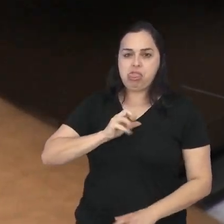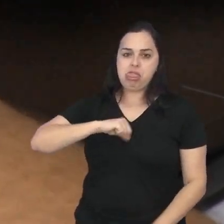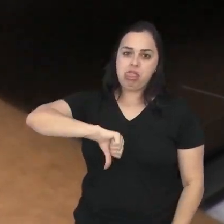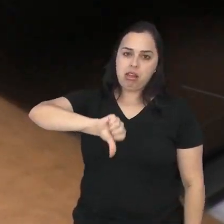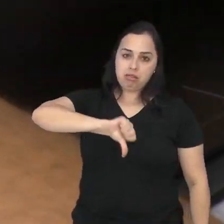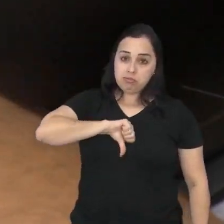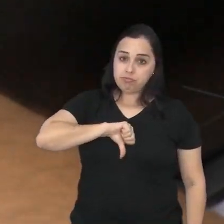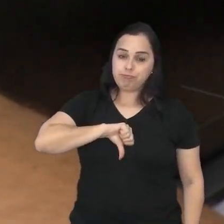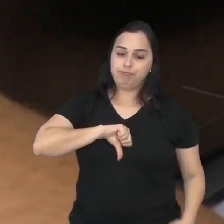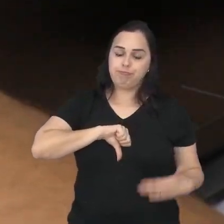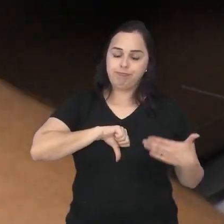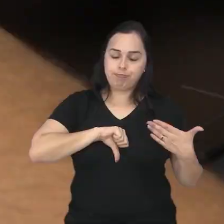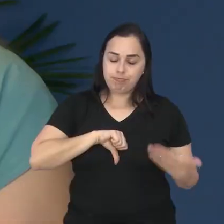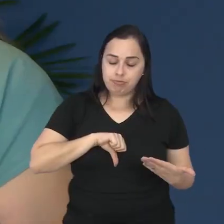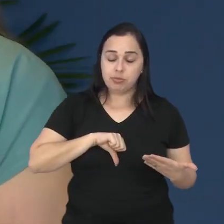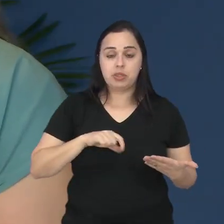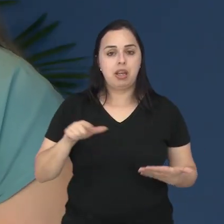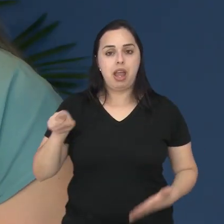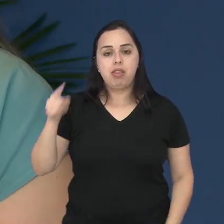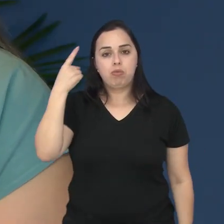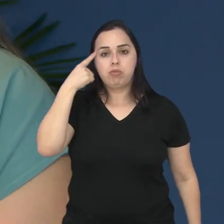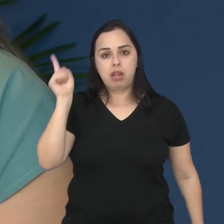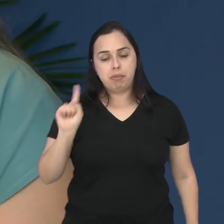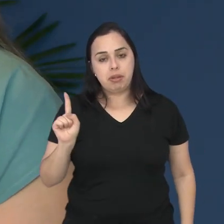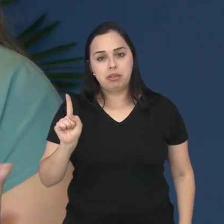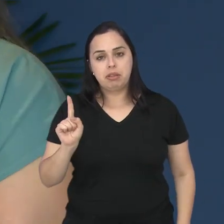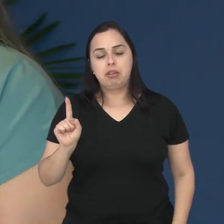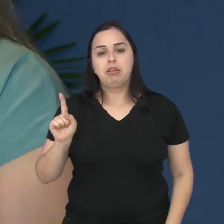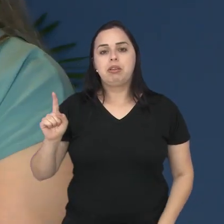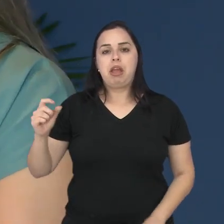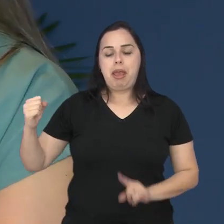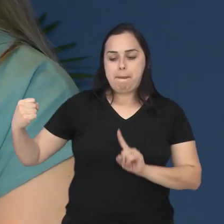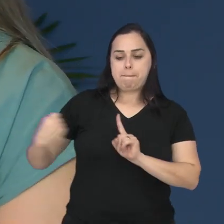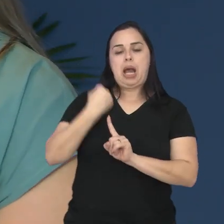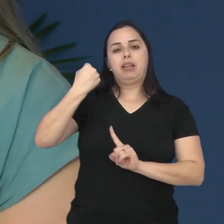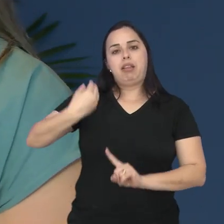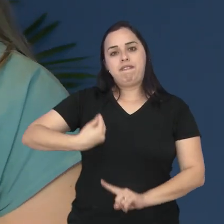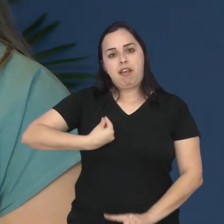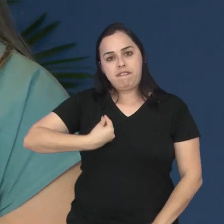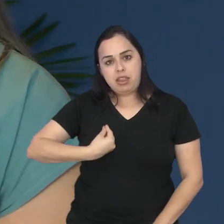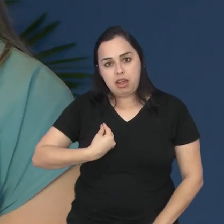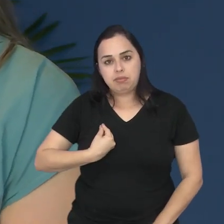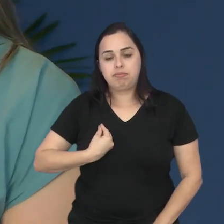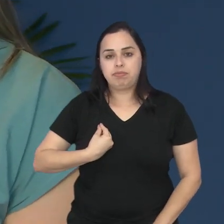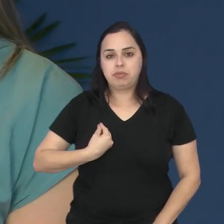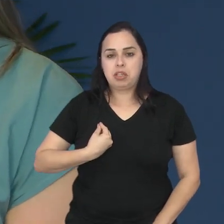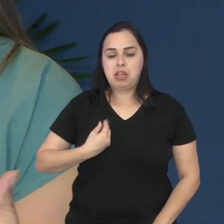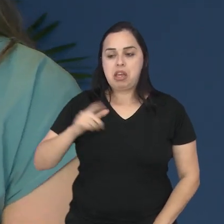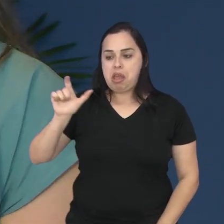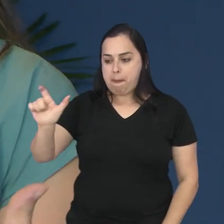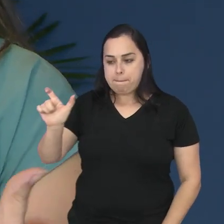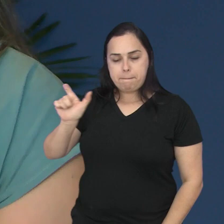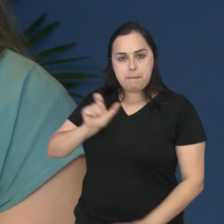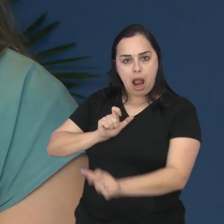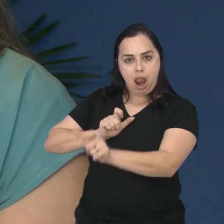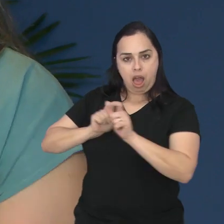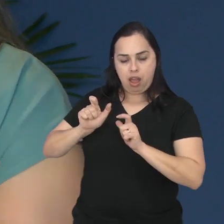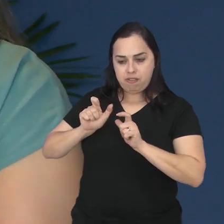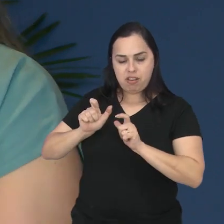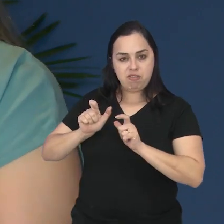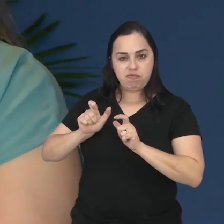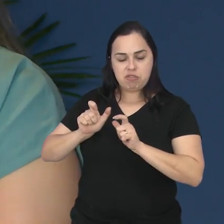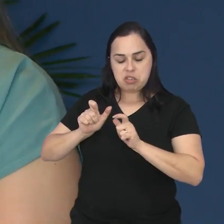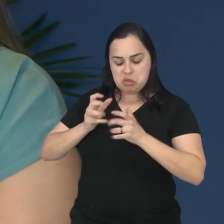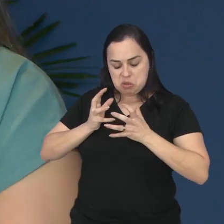impacta na vida da vítima então o quanto eu interfiro na vida do outro aonde as minhas palavras